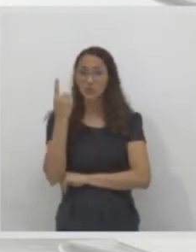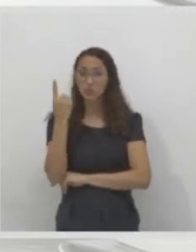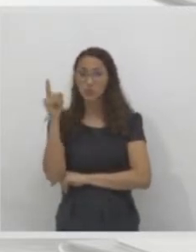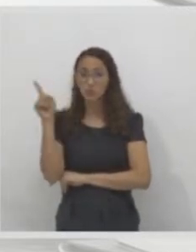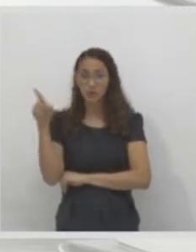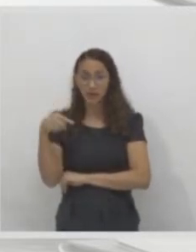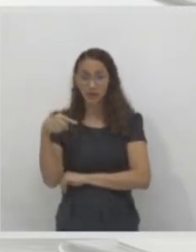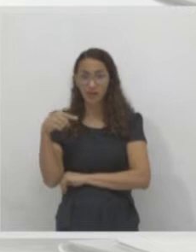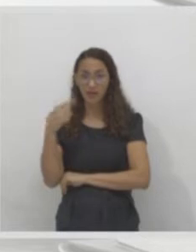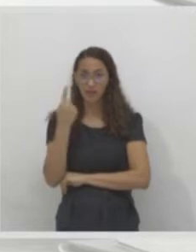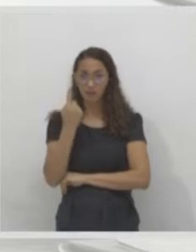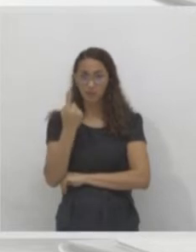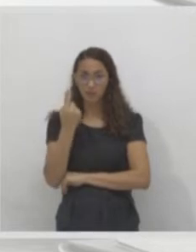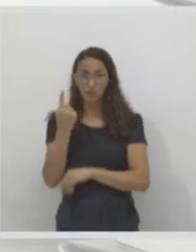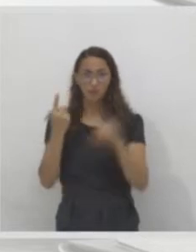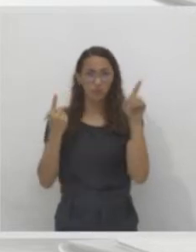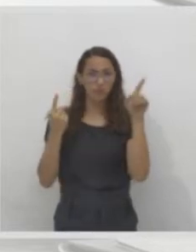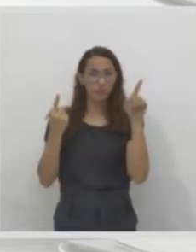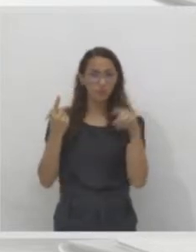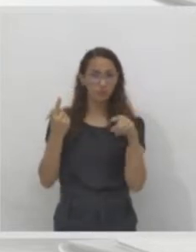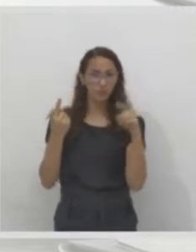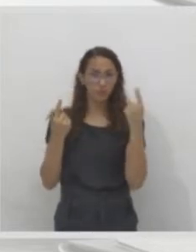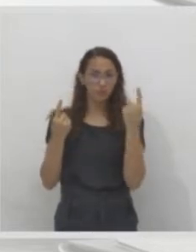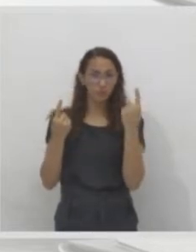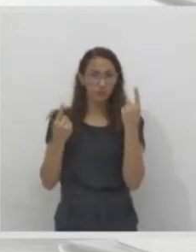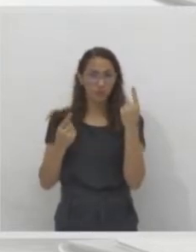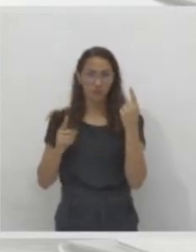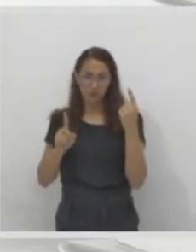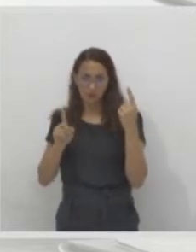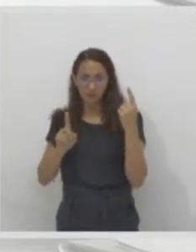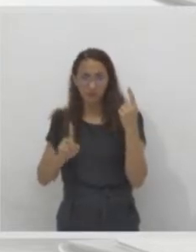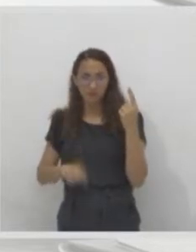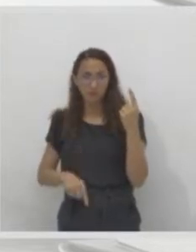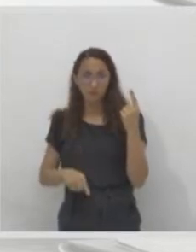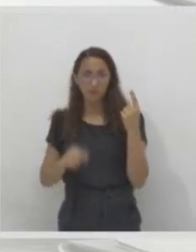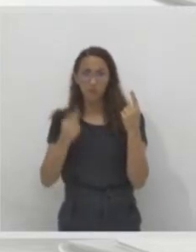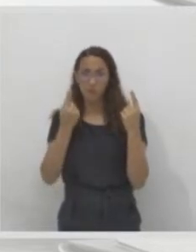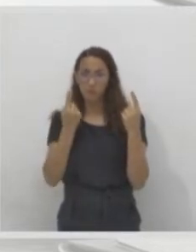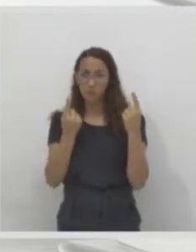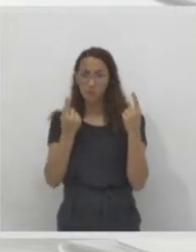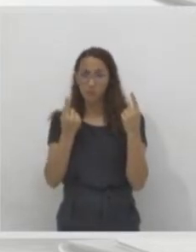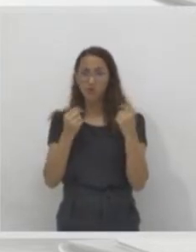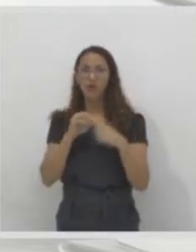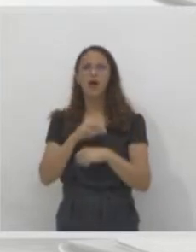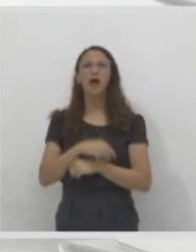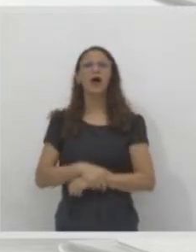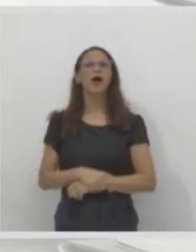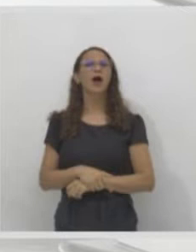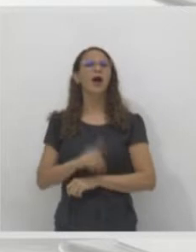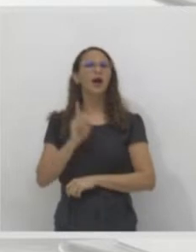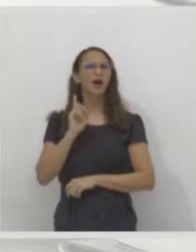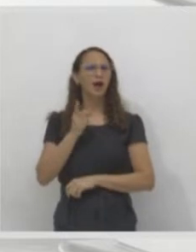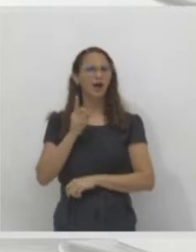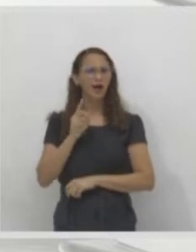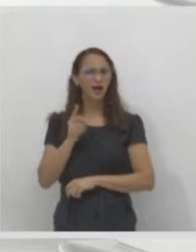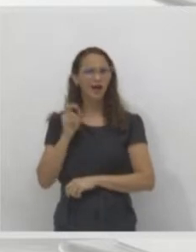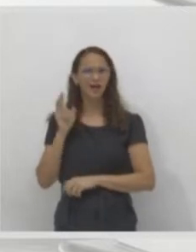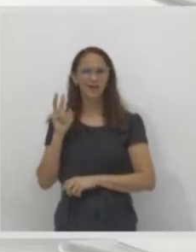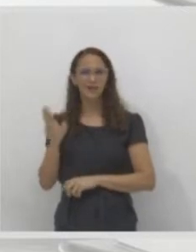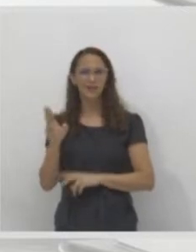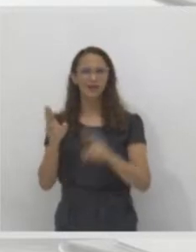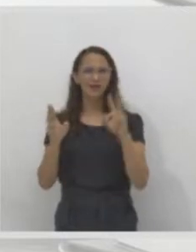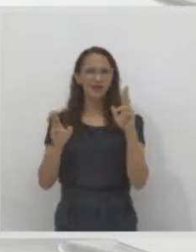aqui e um risco aqui e um outro risco aqui, significa que eu tenho 3 riscos